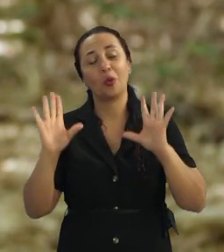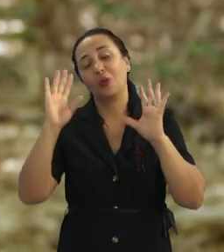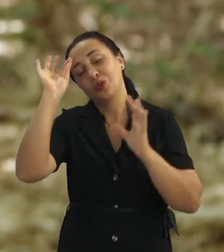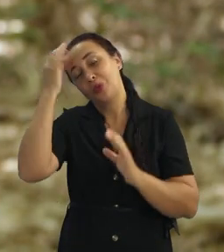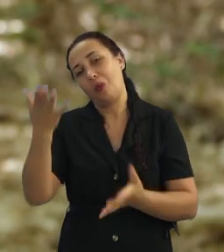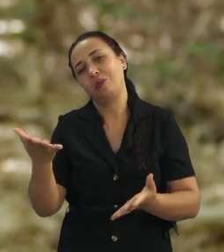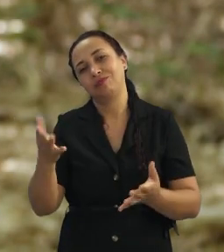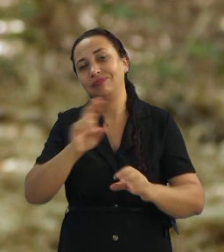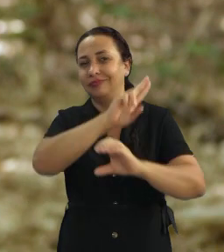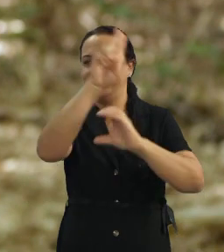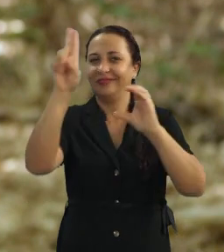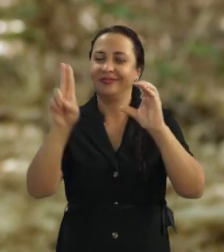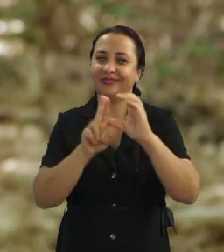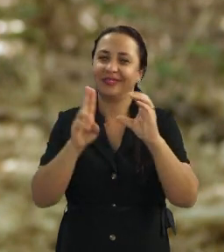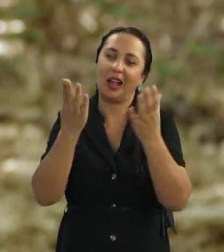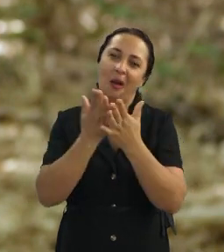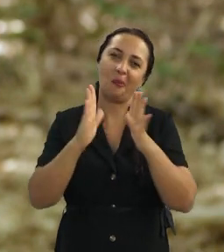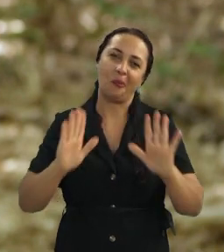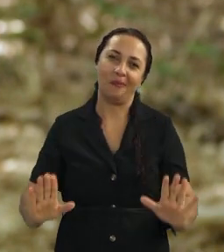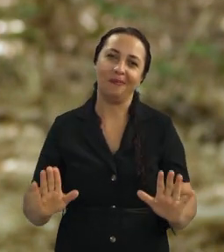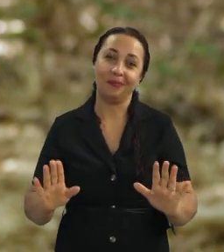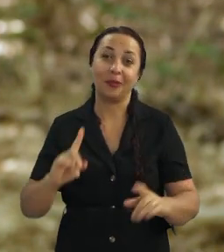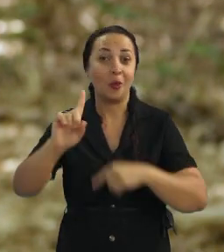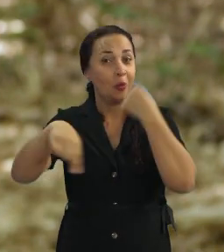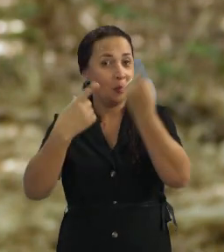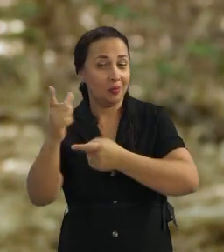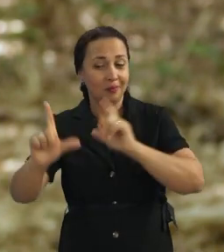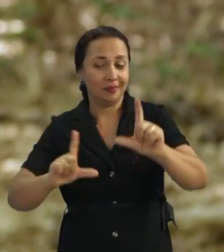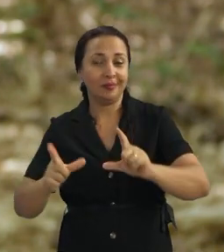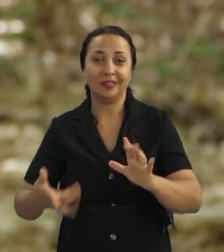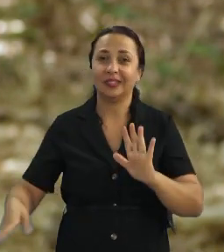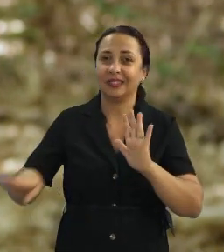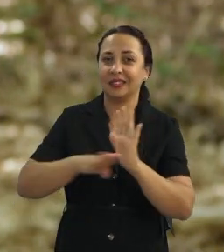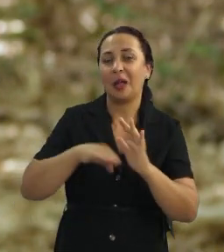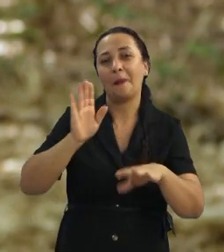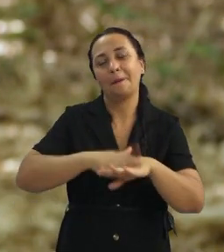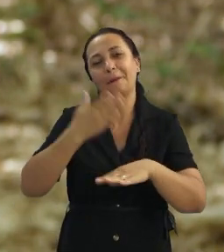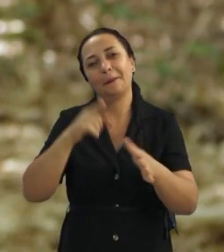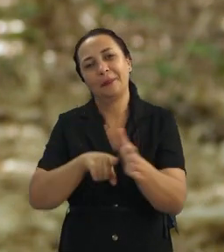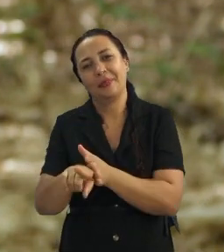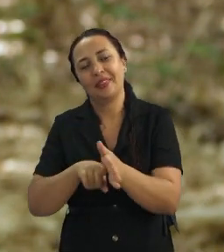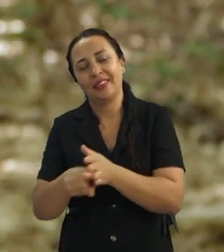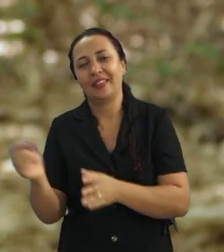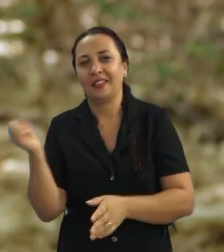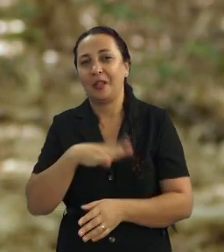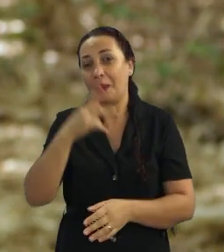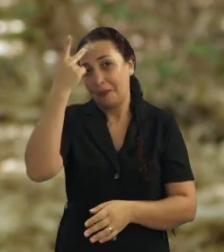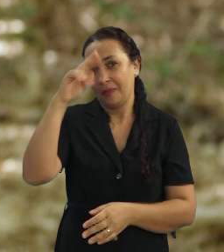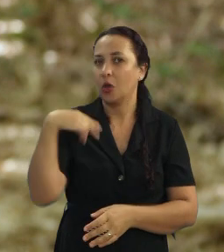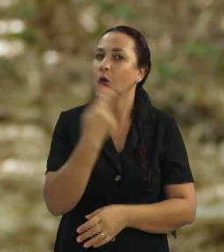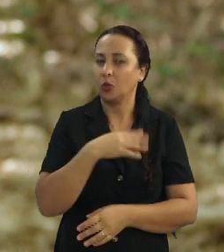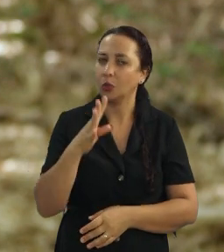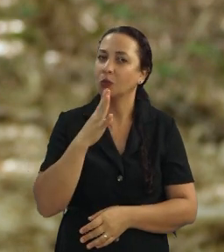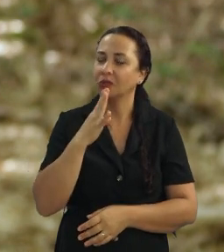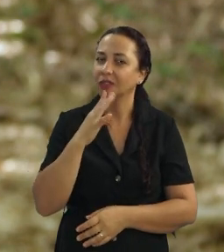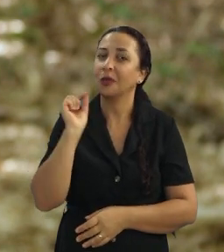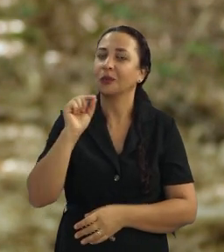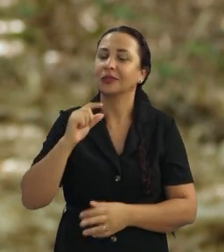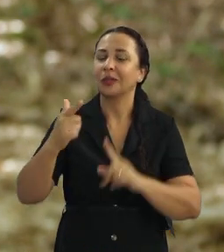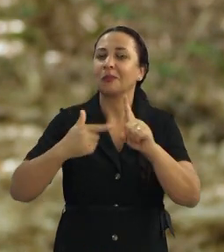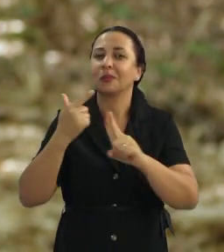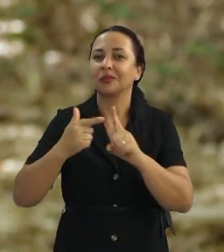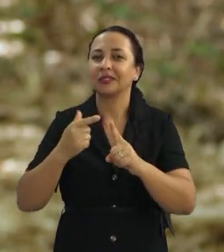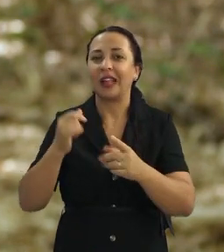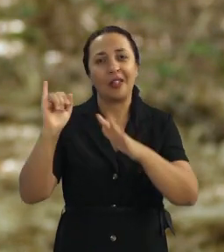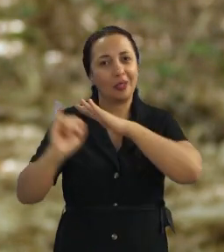Por hoje é só, o Univerciência fica por aqui. No próximo programa traremos mais pesquisas inovadoras para a gente conhecer o que tem sido